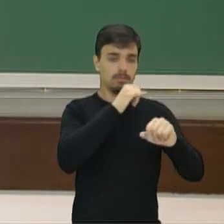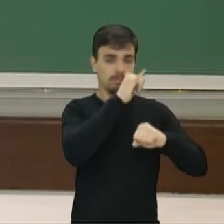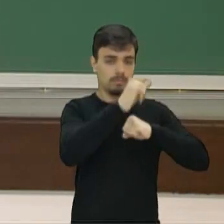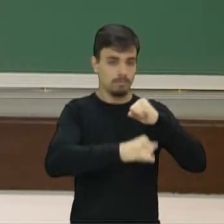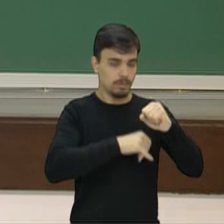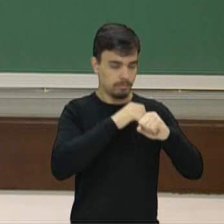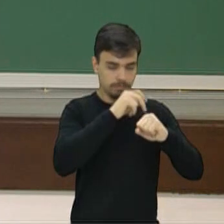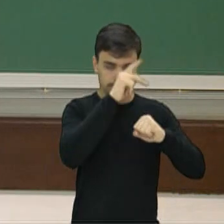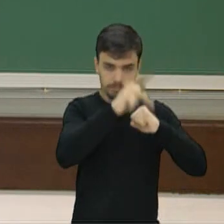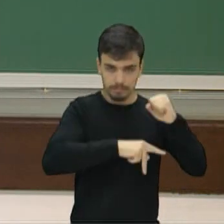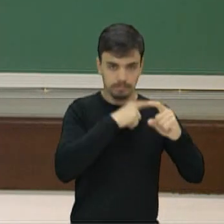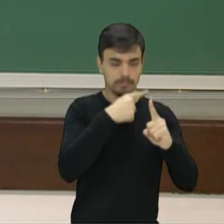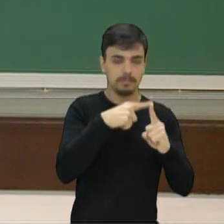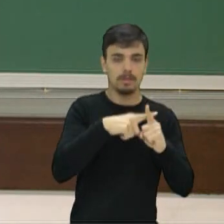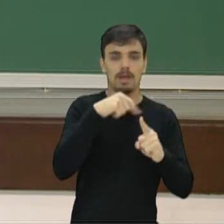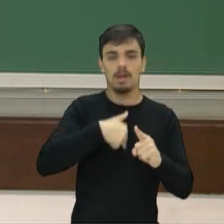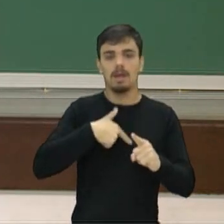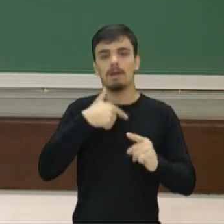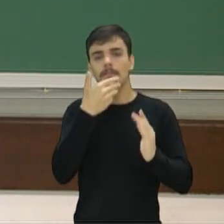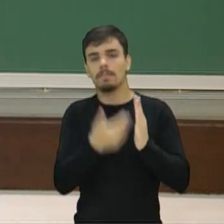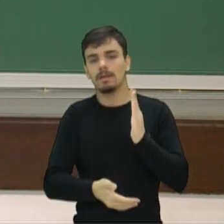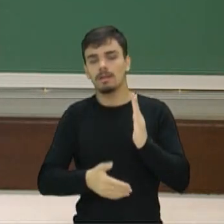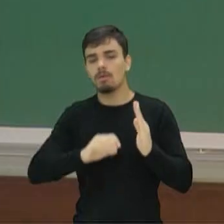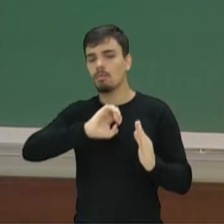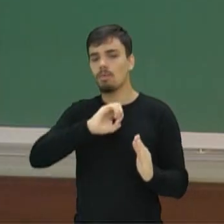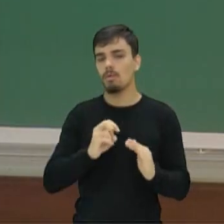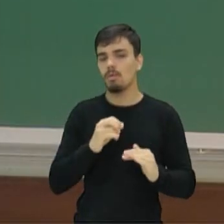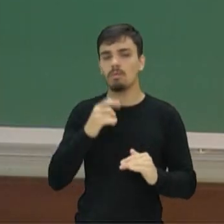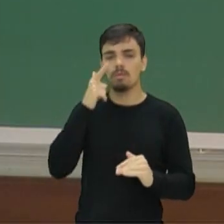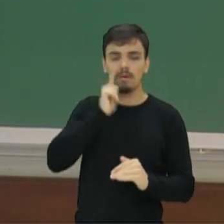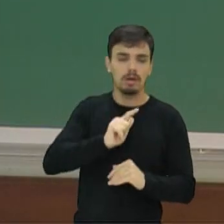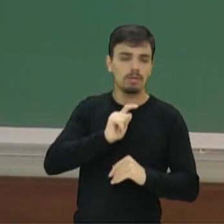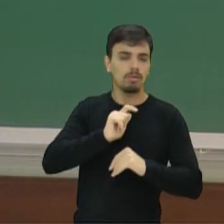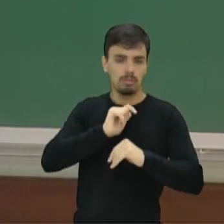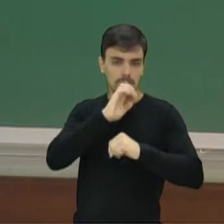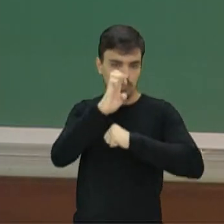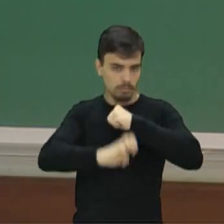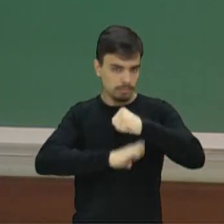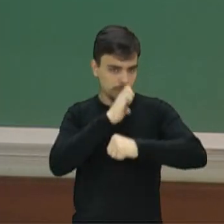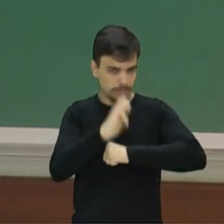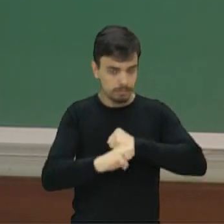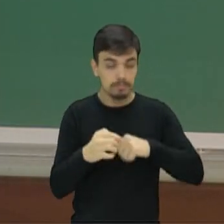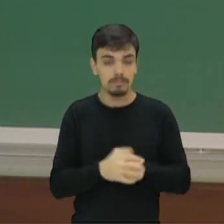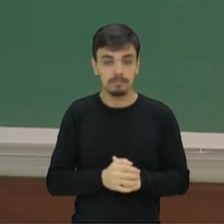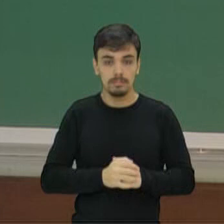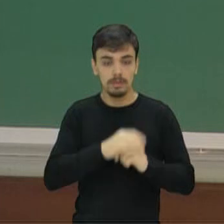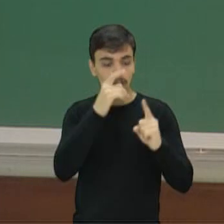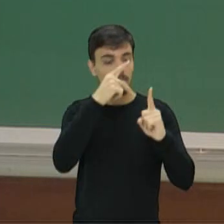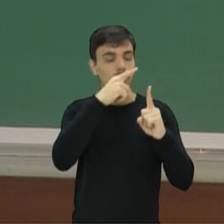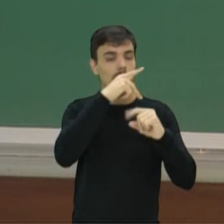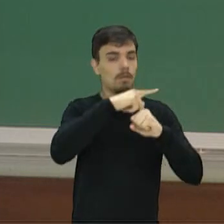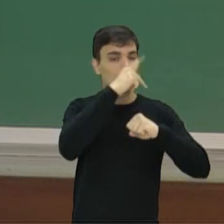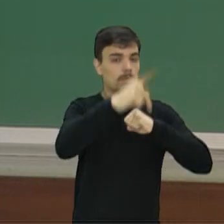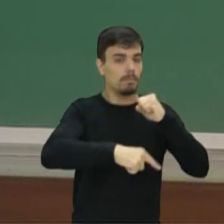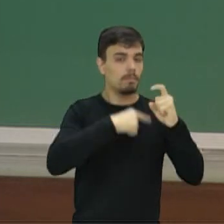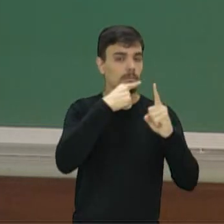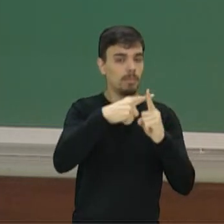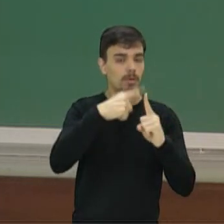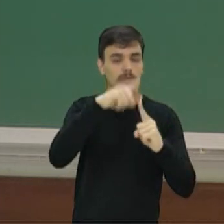que perdeu ou ganhou elétrons. Pessoal, como eu falei, o próton ele é muito difícil de você mexer no próton,